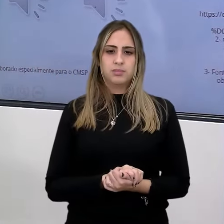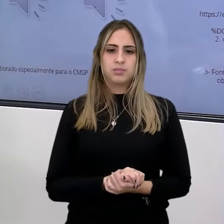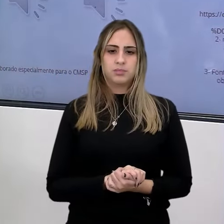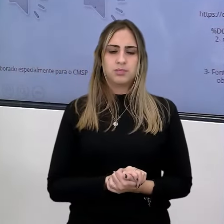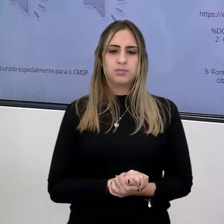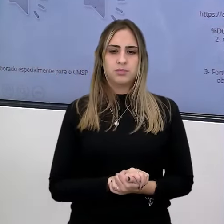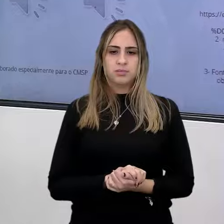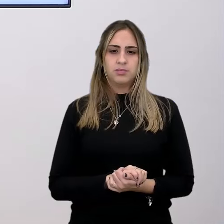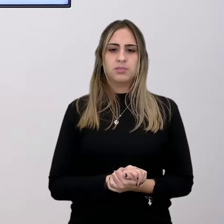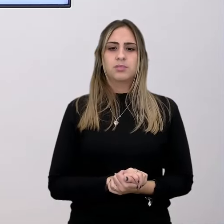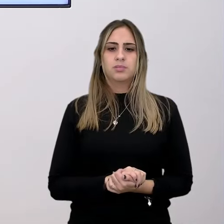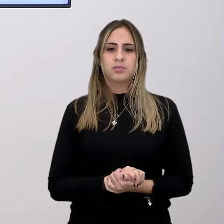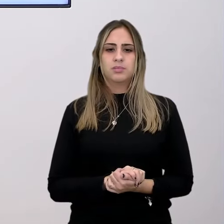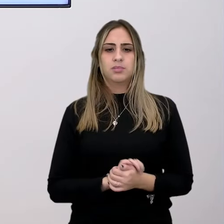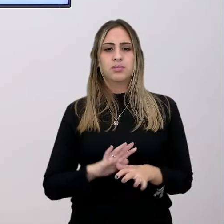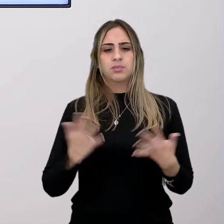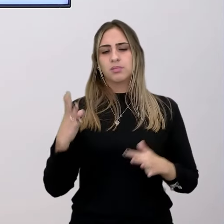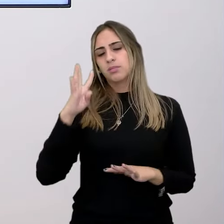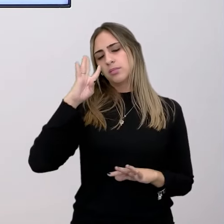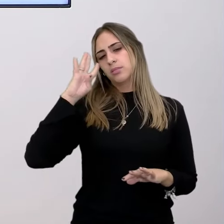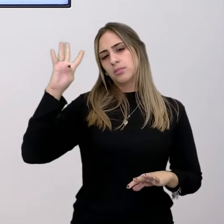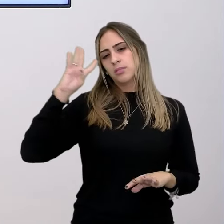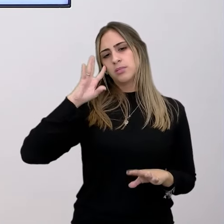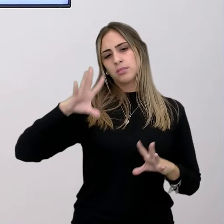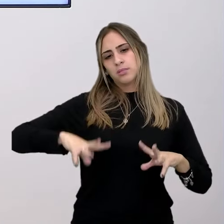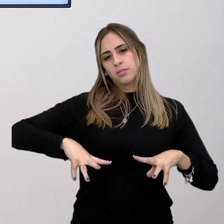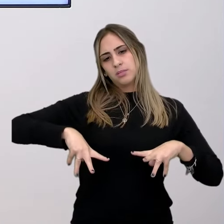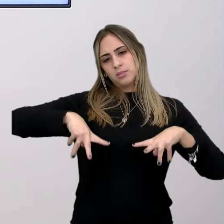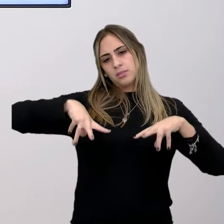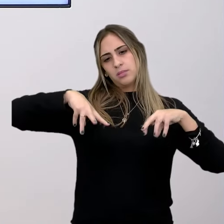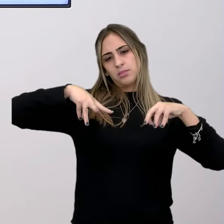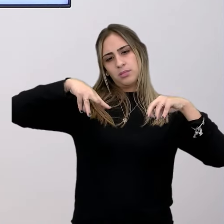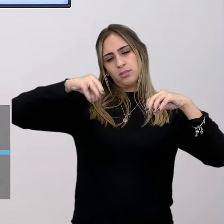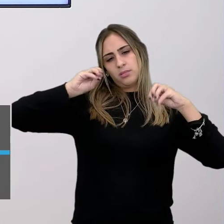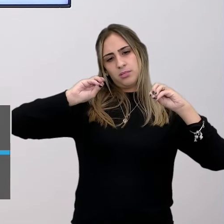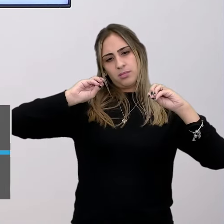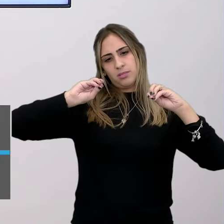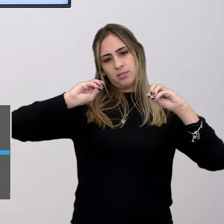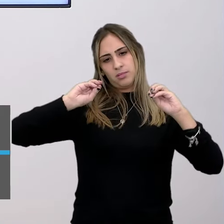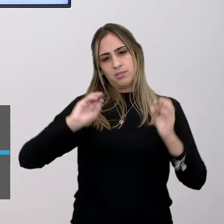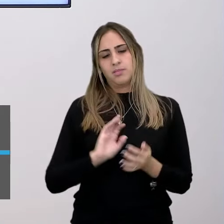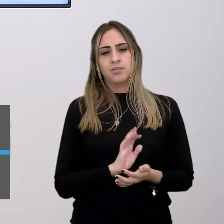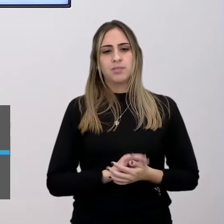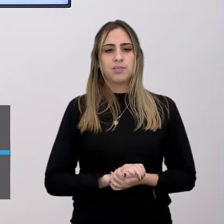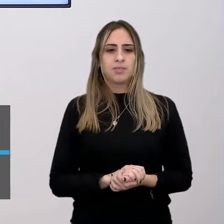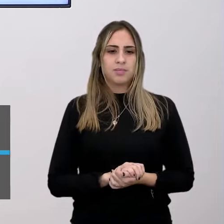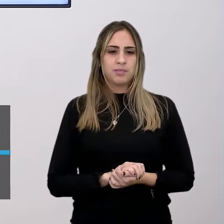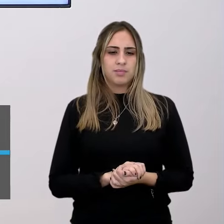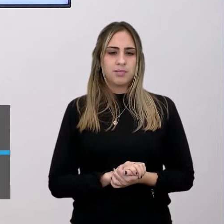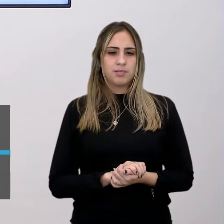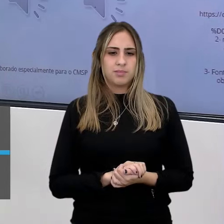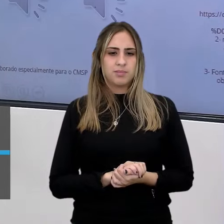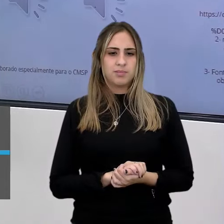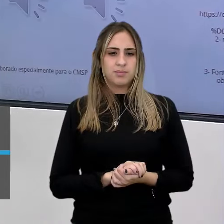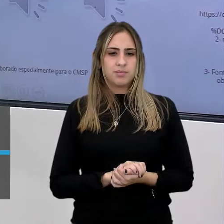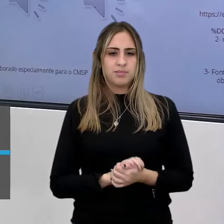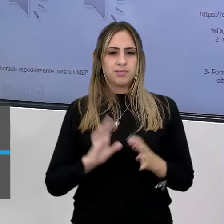bom Então imagina um castelo bastante aqui uma neblina